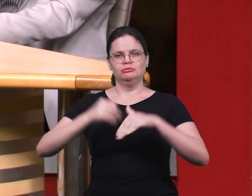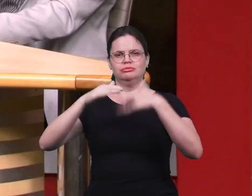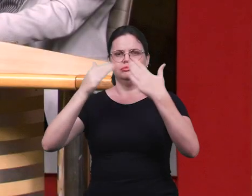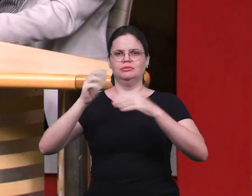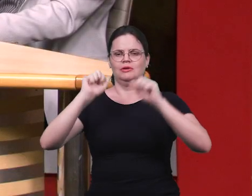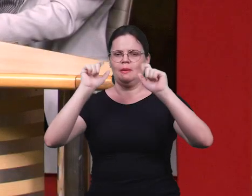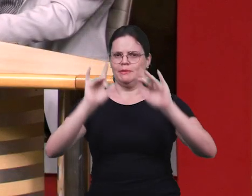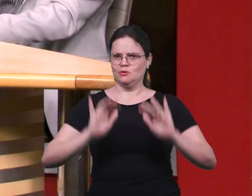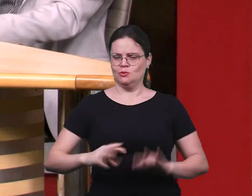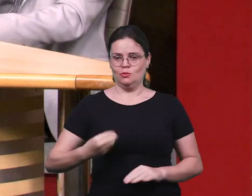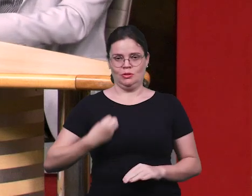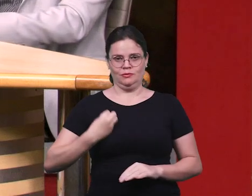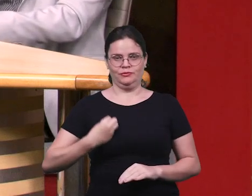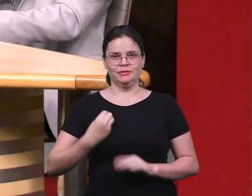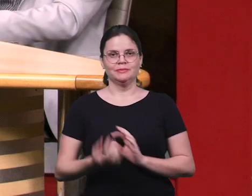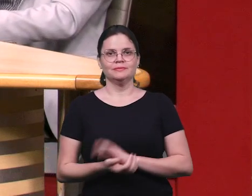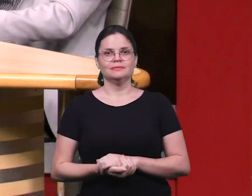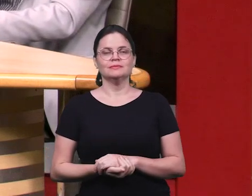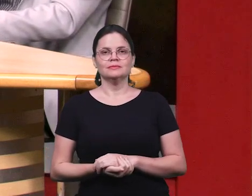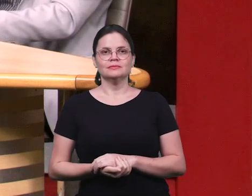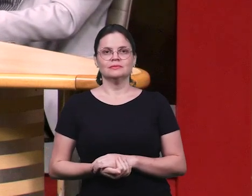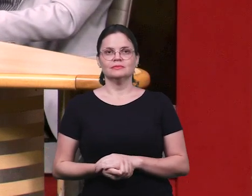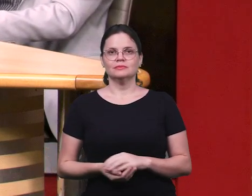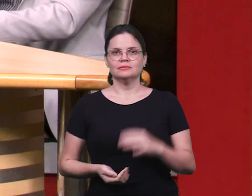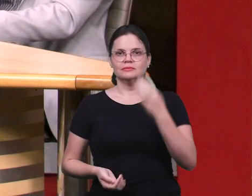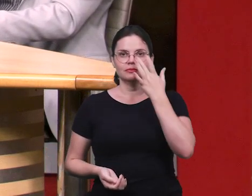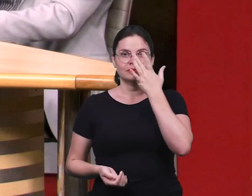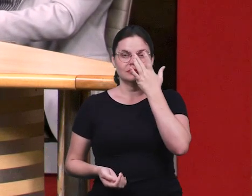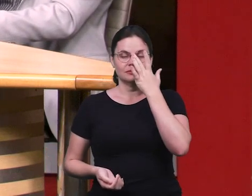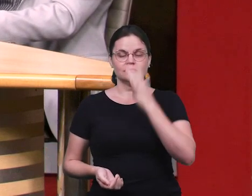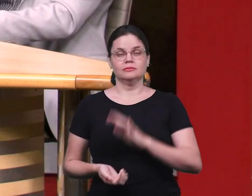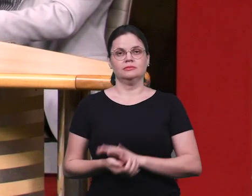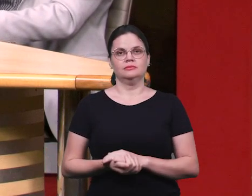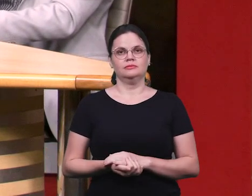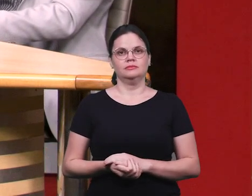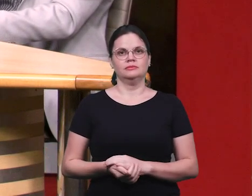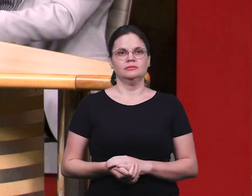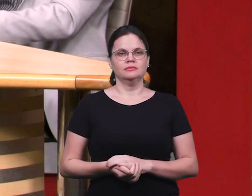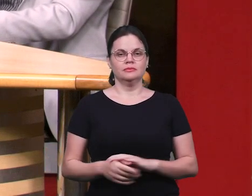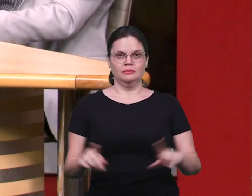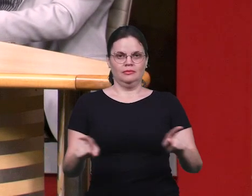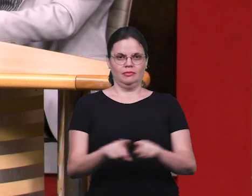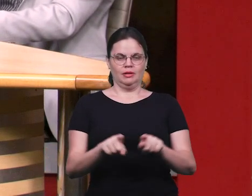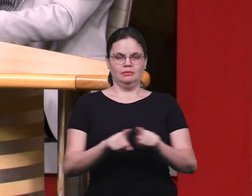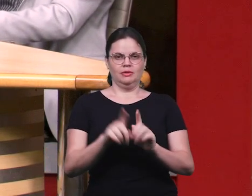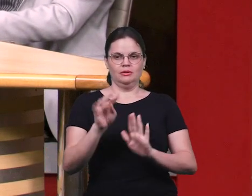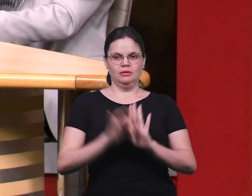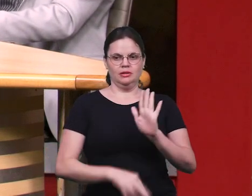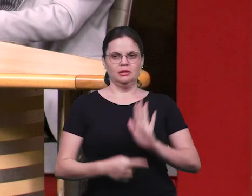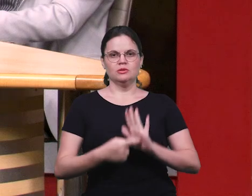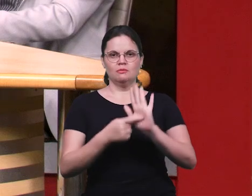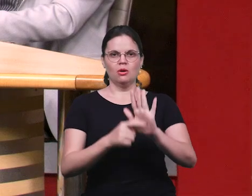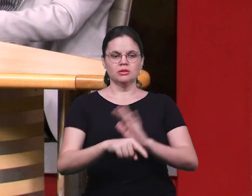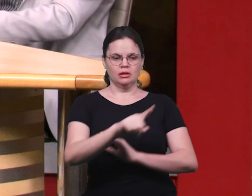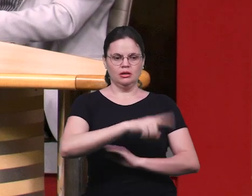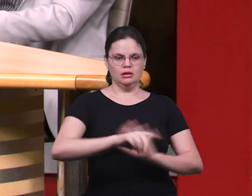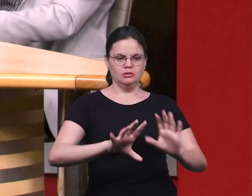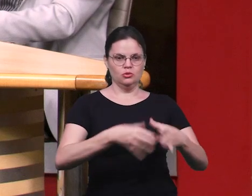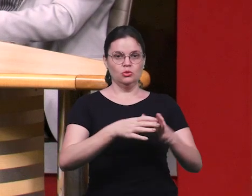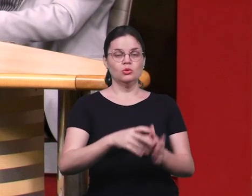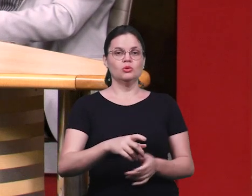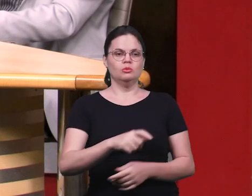abençoado. Muito bom. E aí, o texto vai mostrar que realmente eles estavam aprendendo